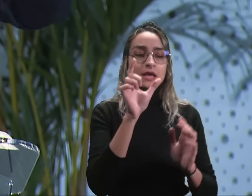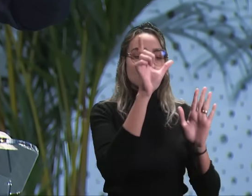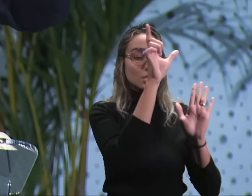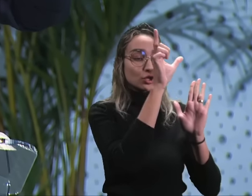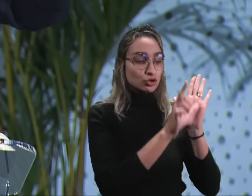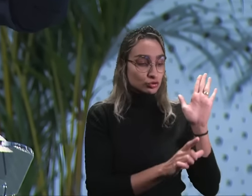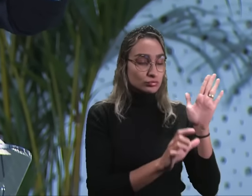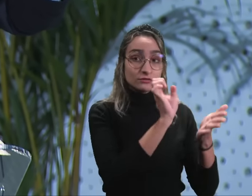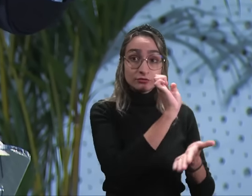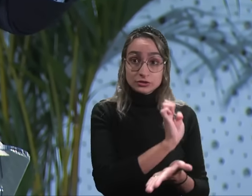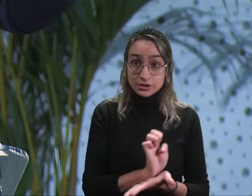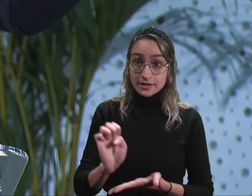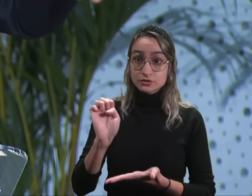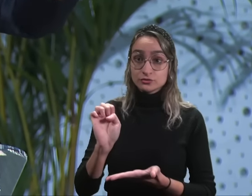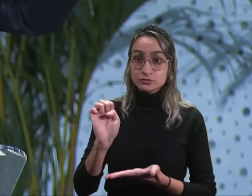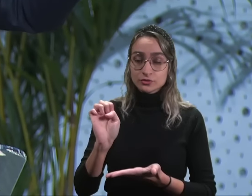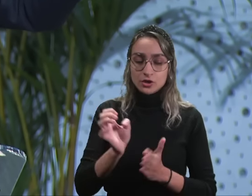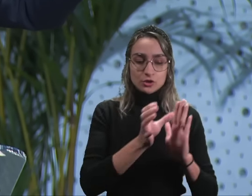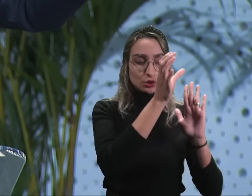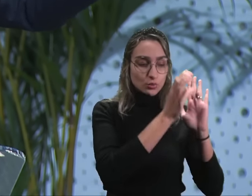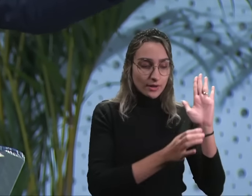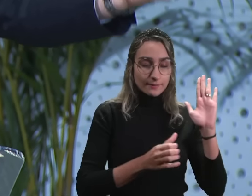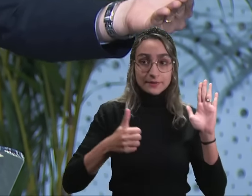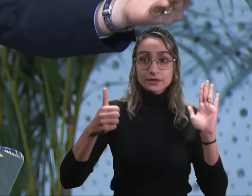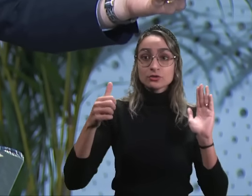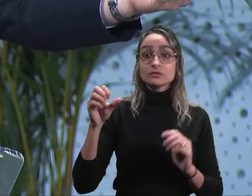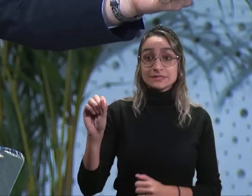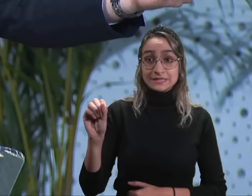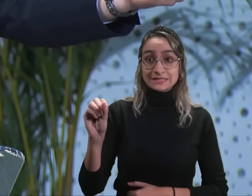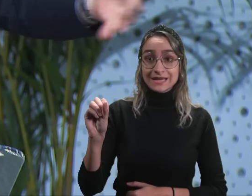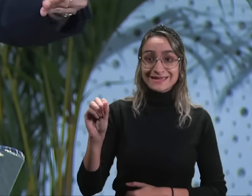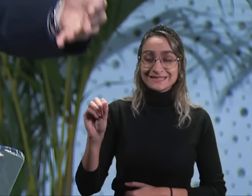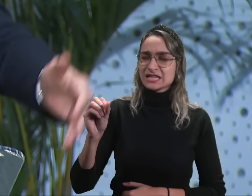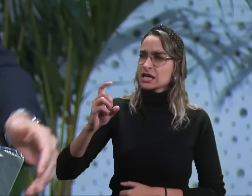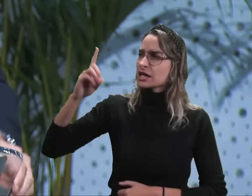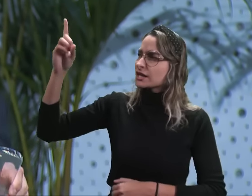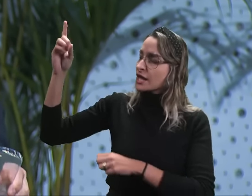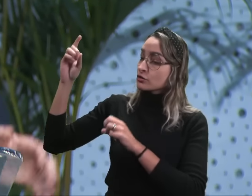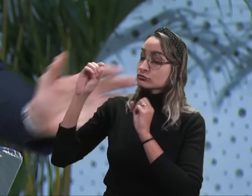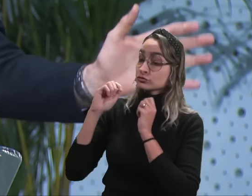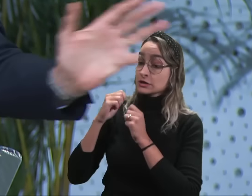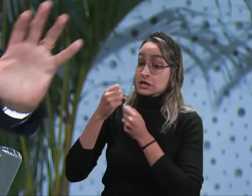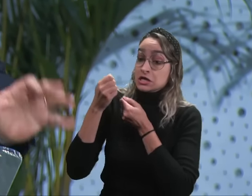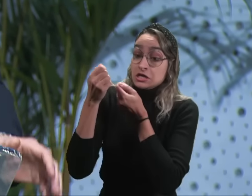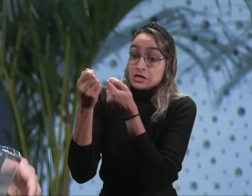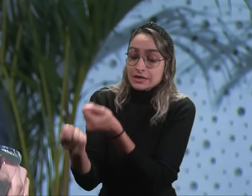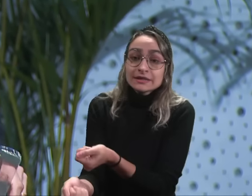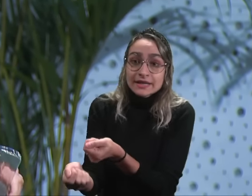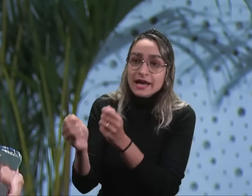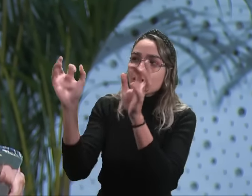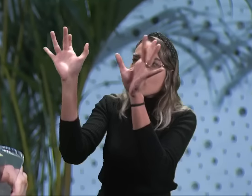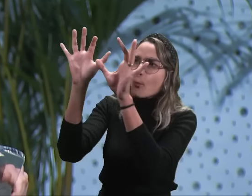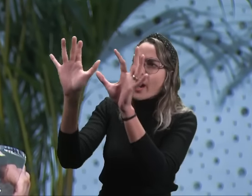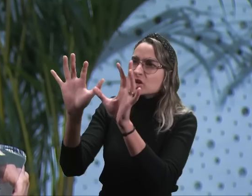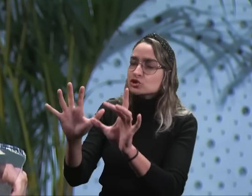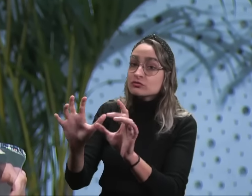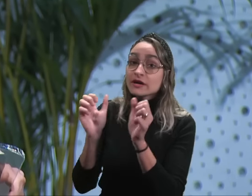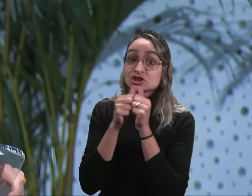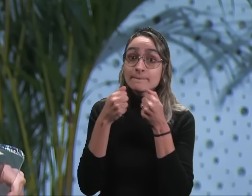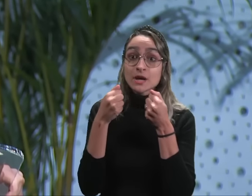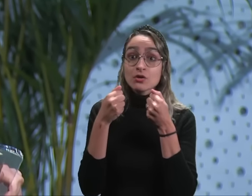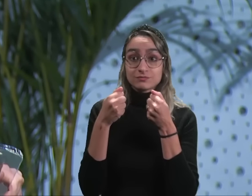Capítulo 16 Deus deu para eles o Maná eles não tinham o que comer Deus deu Maná e o Maná Deus não deu só um dia Deus